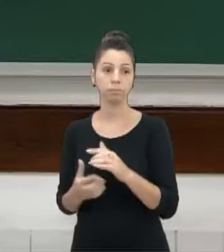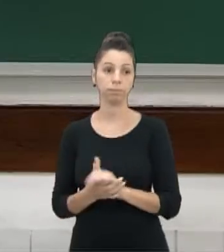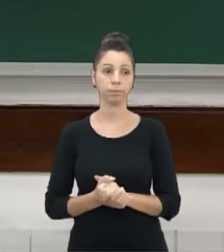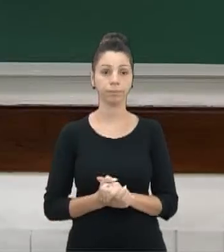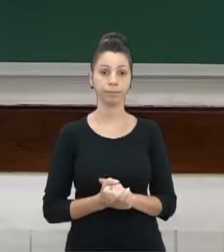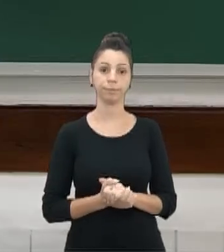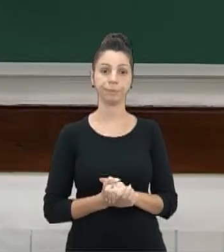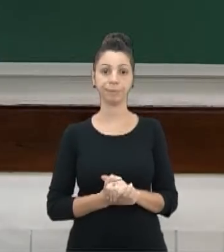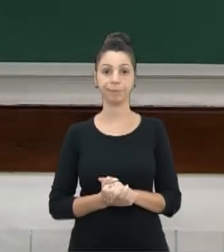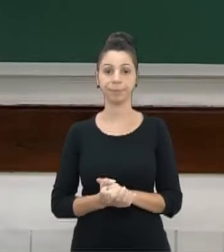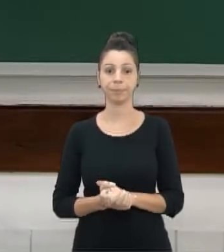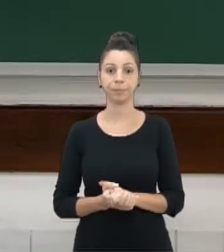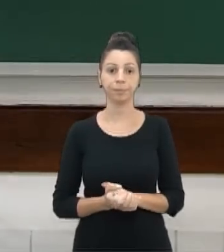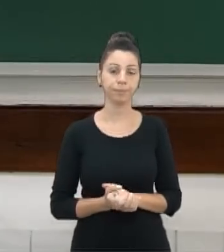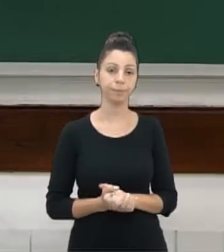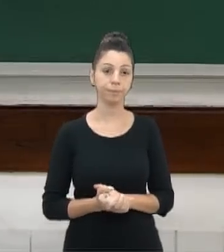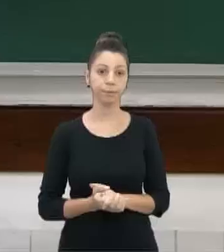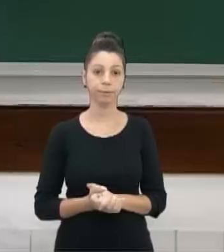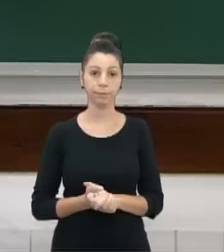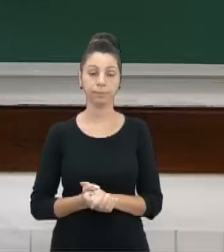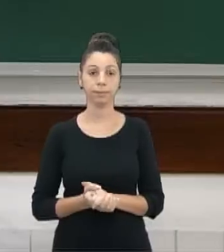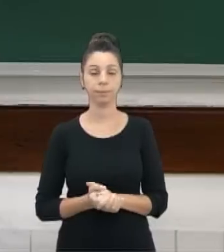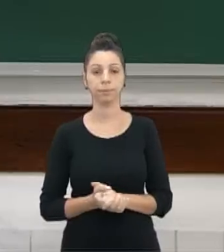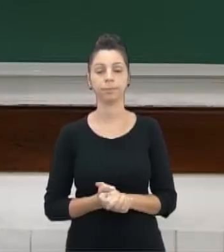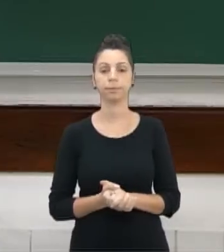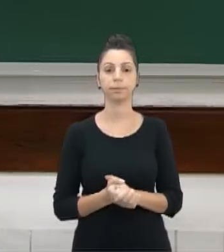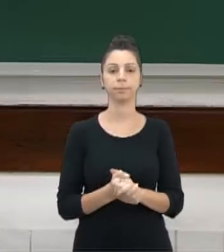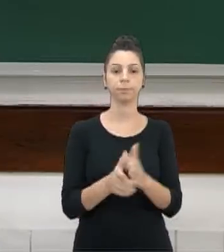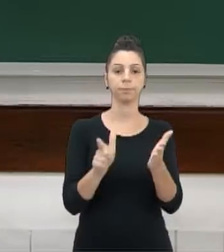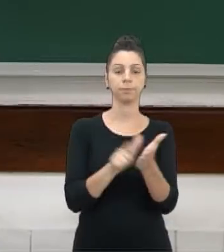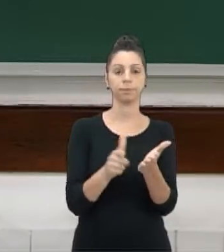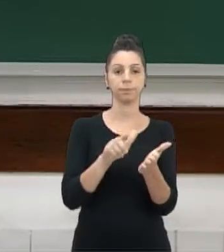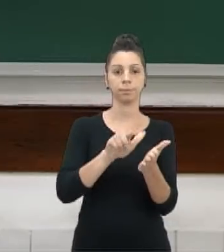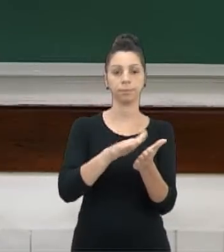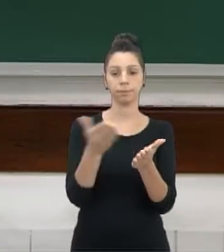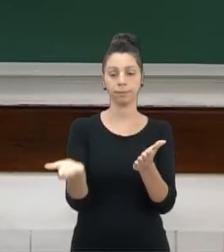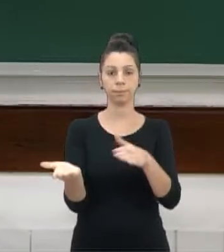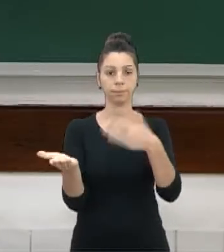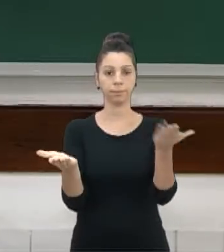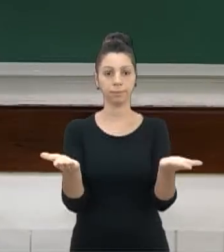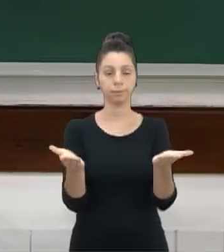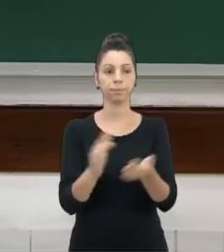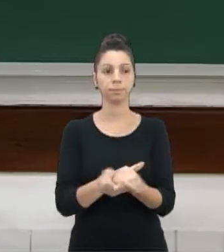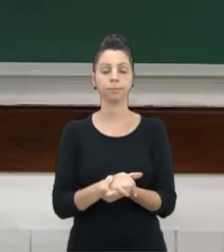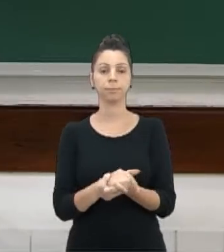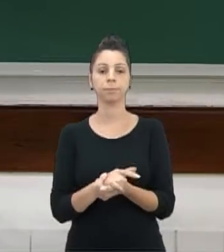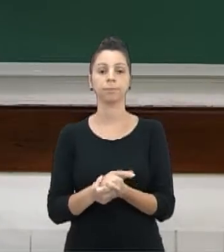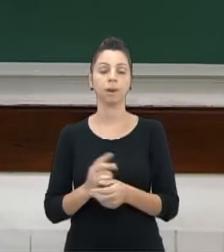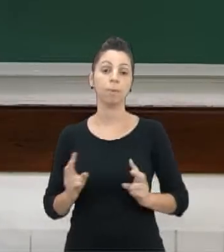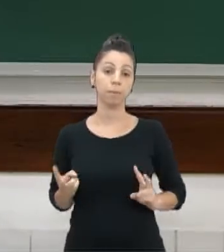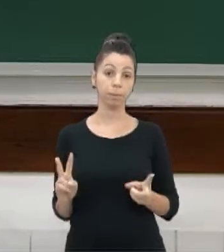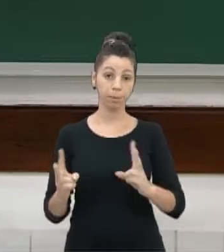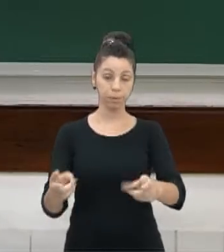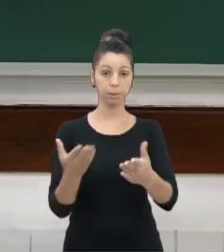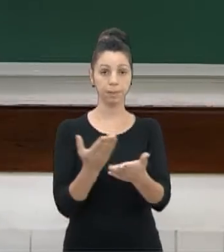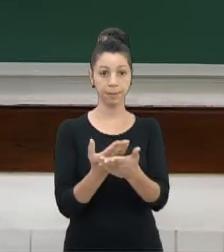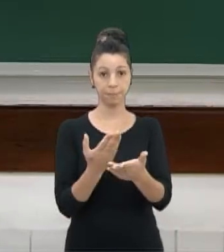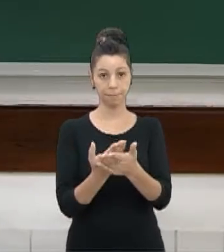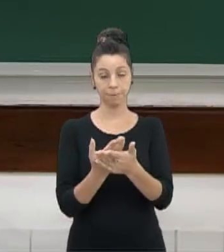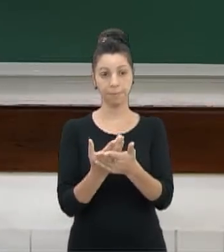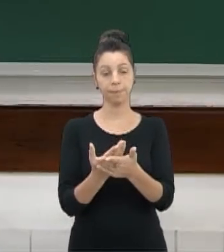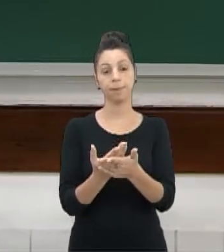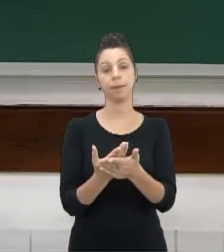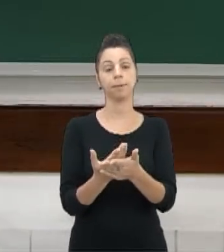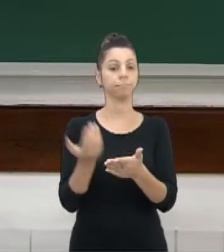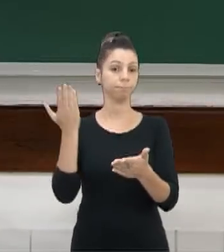lá? A gente viu o nosso folder. Por que a gente entrou nesse tema, professora? Na verdade, a gente entrou porque é uma continuação da nossa discussão